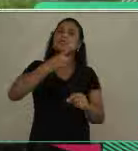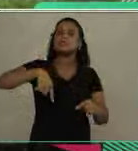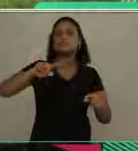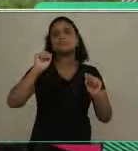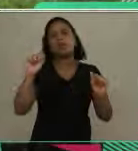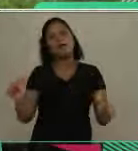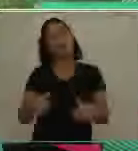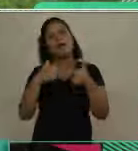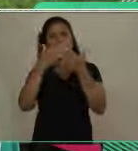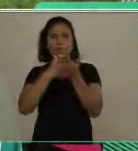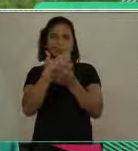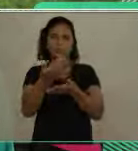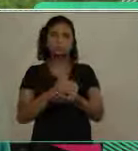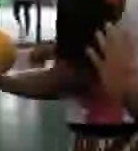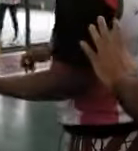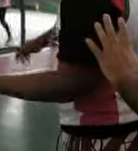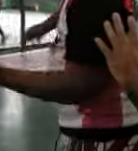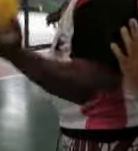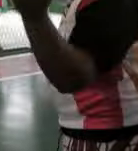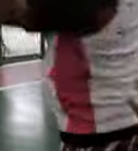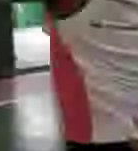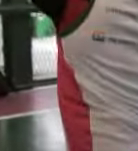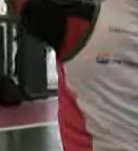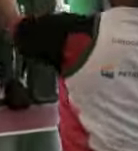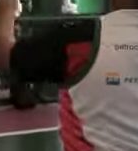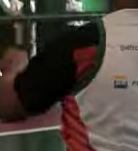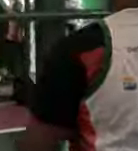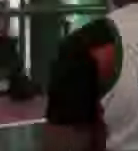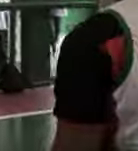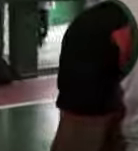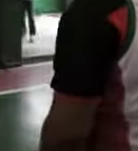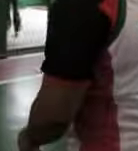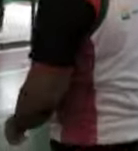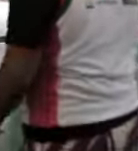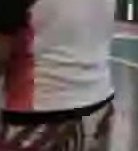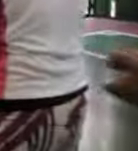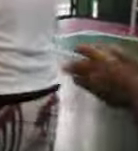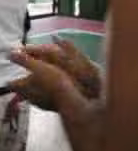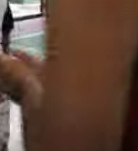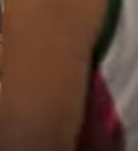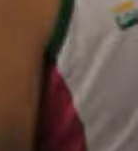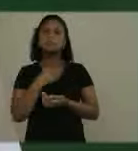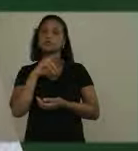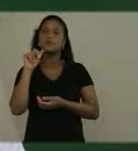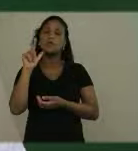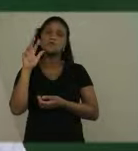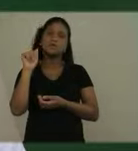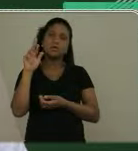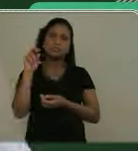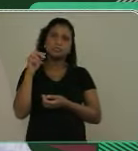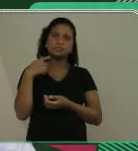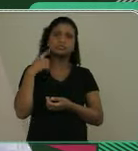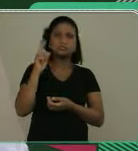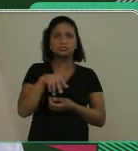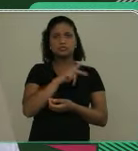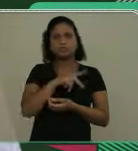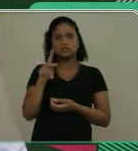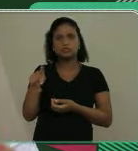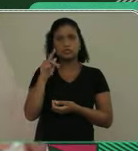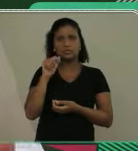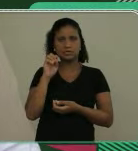a intenção é cada vez a gente poder aumentar. Menino com deficiência intelectual lança a bola amarela no arco. Meu nome é Álvaro Mota,